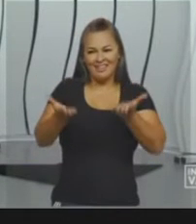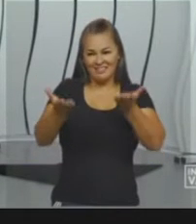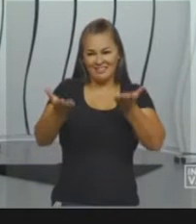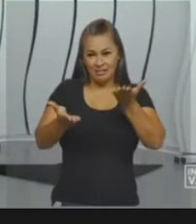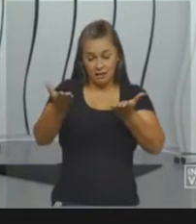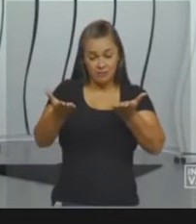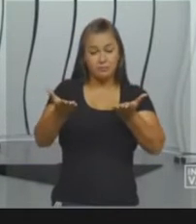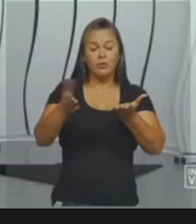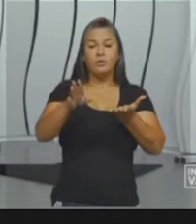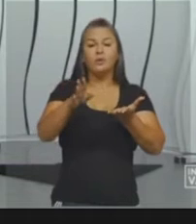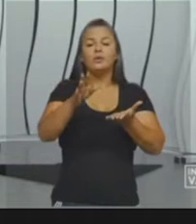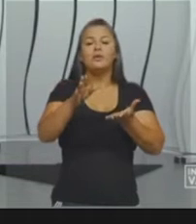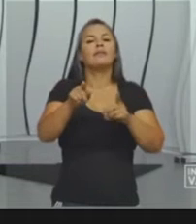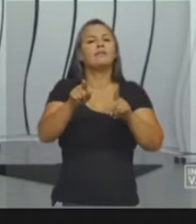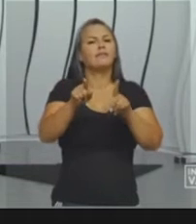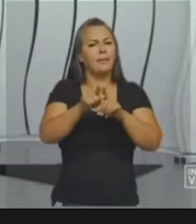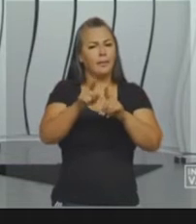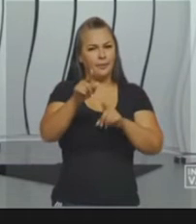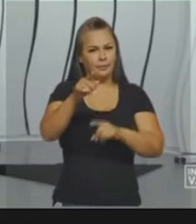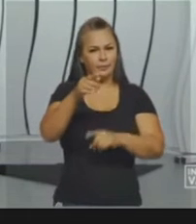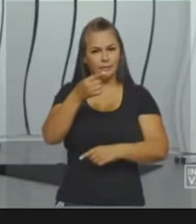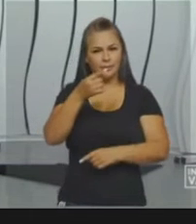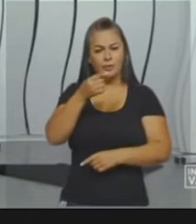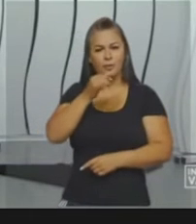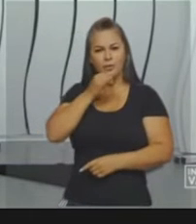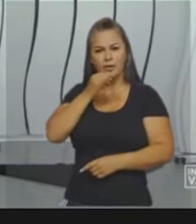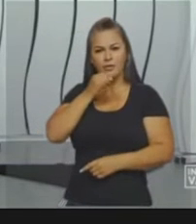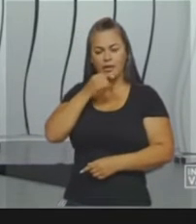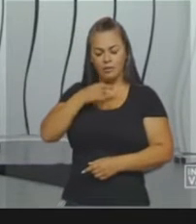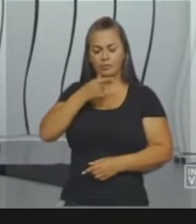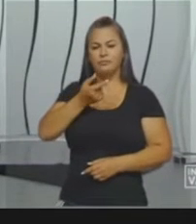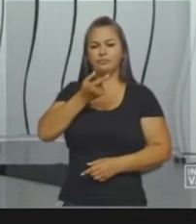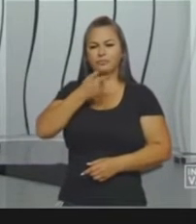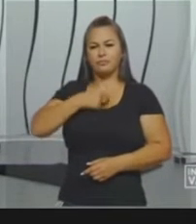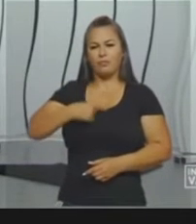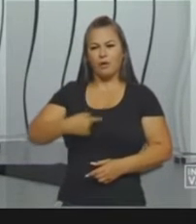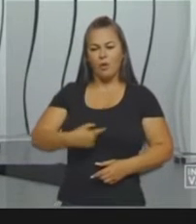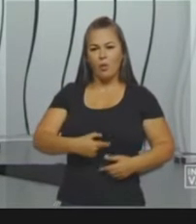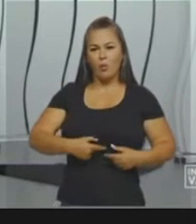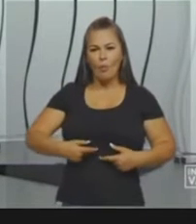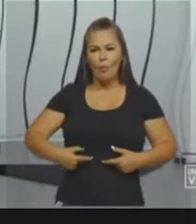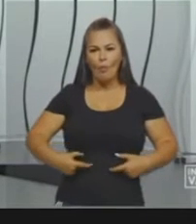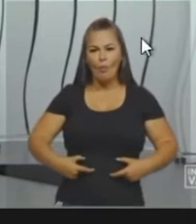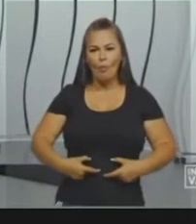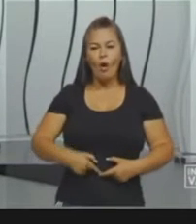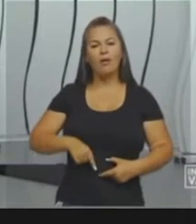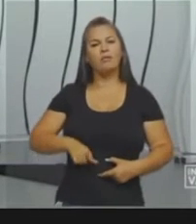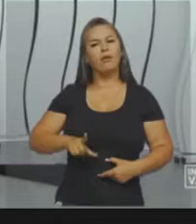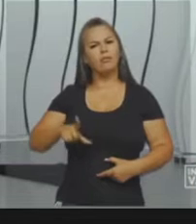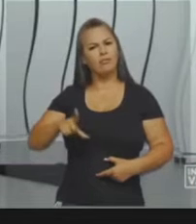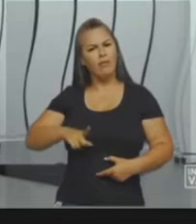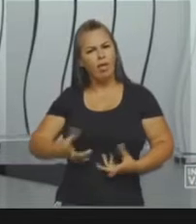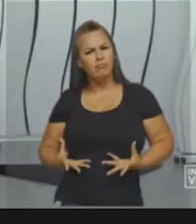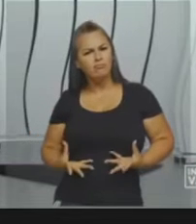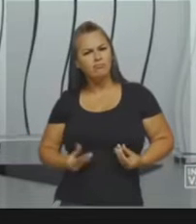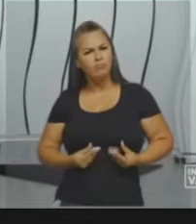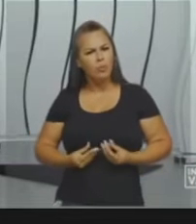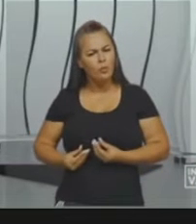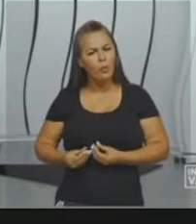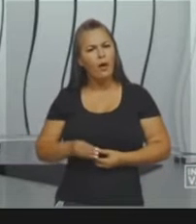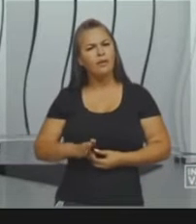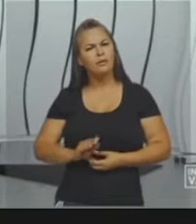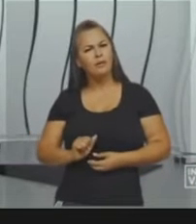nosso organismo. Nosso intestino tem bactéria demais, e essas bactérias são fundamentais para a nossa sobrevivência, a nossa